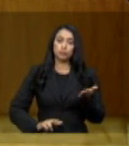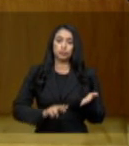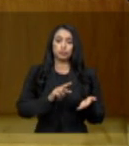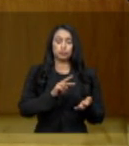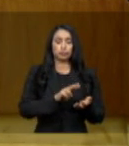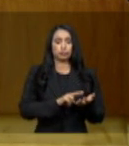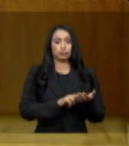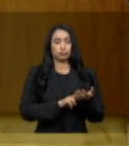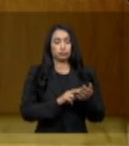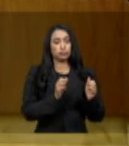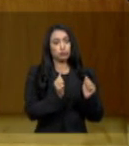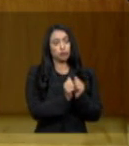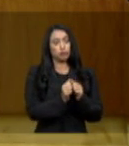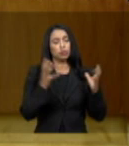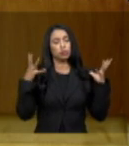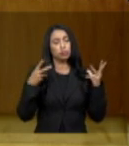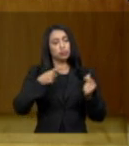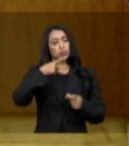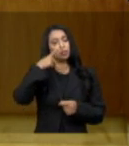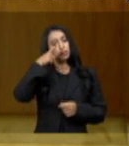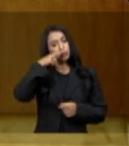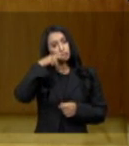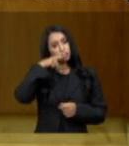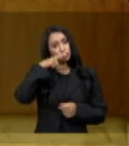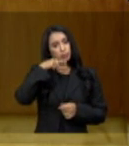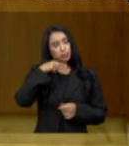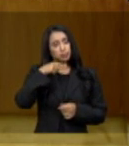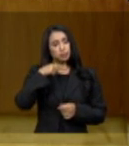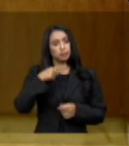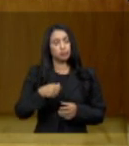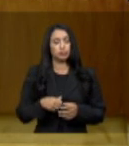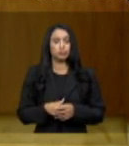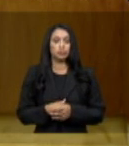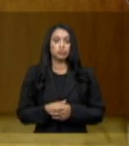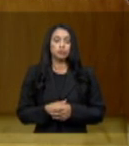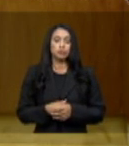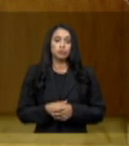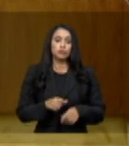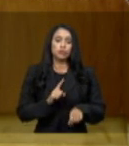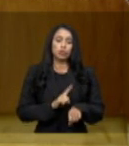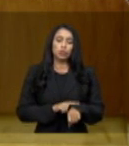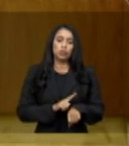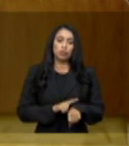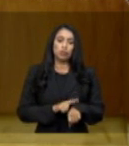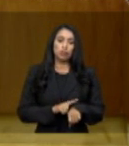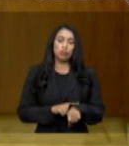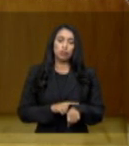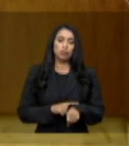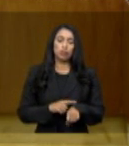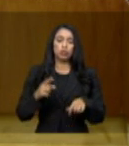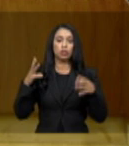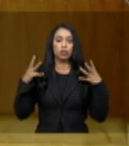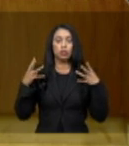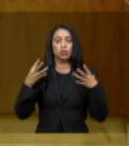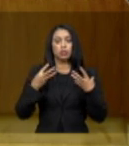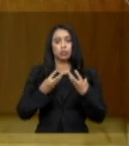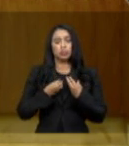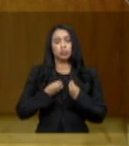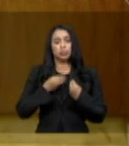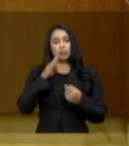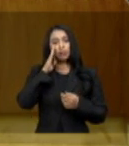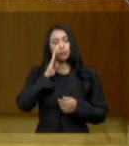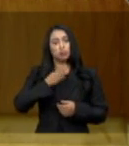parte e o ministro gilmar em diante do horário ministrou marco aurélio